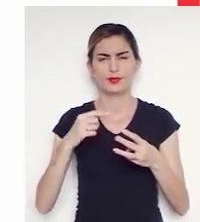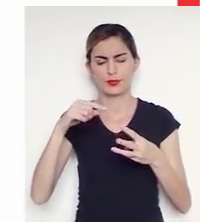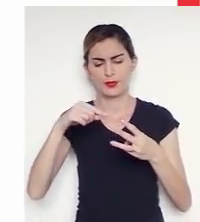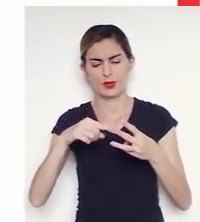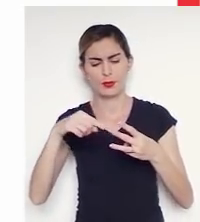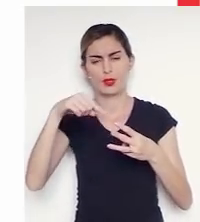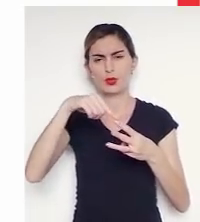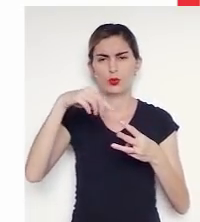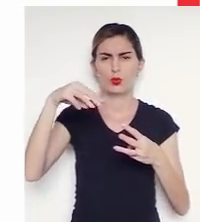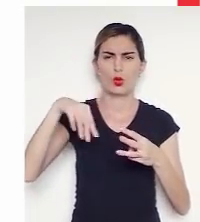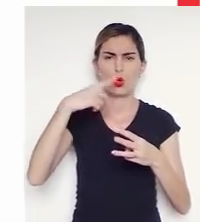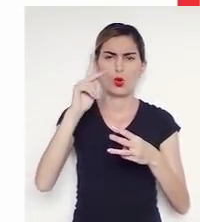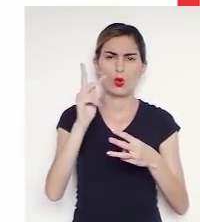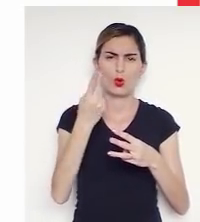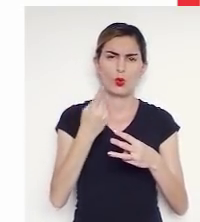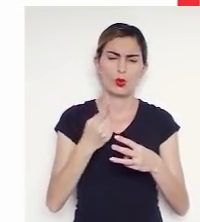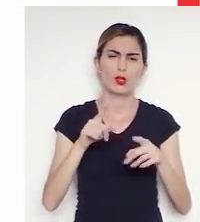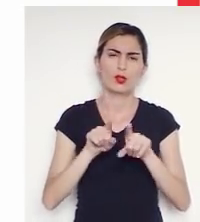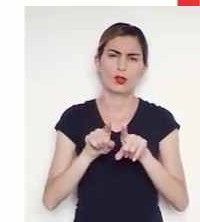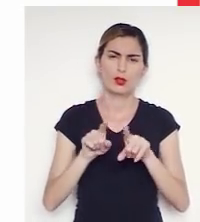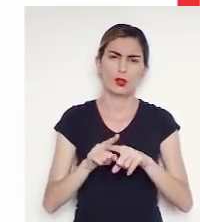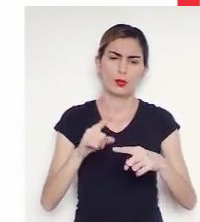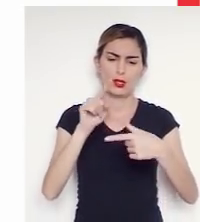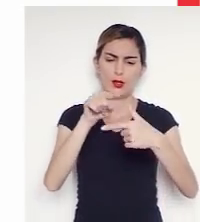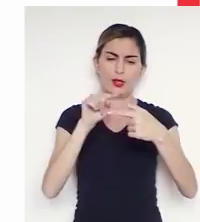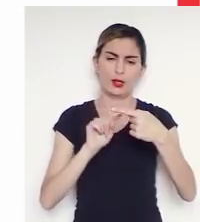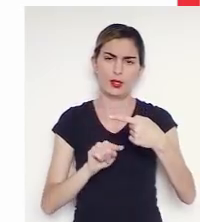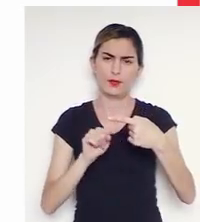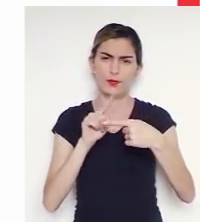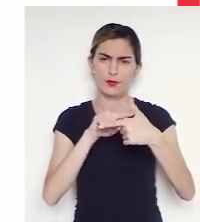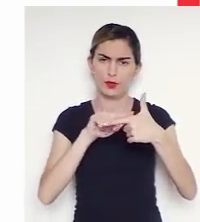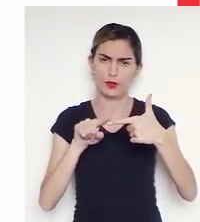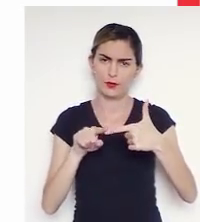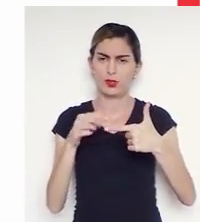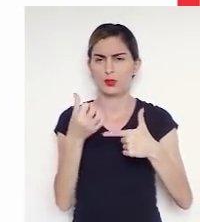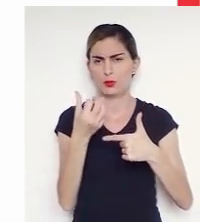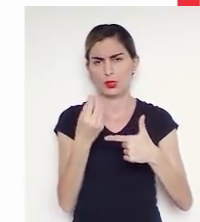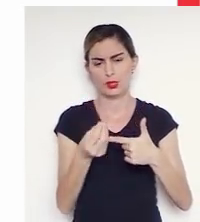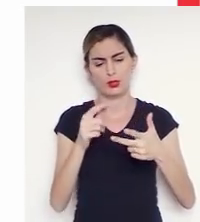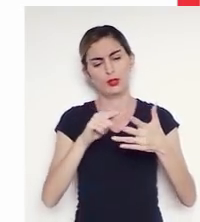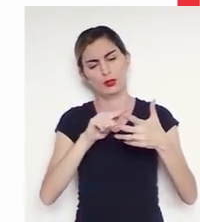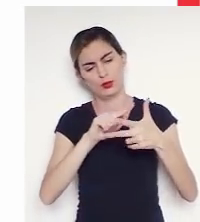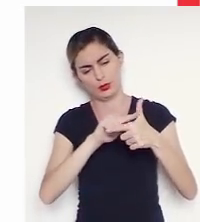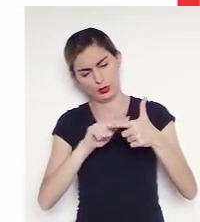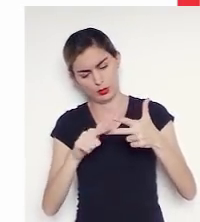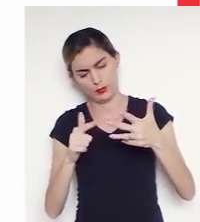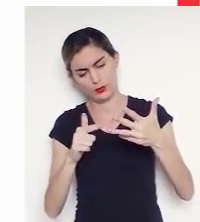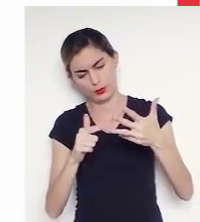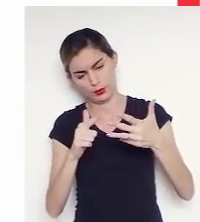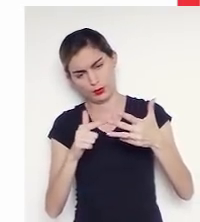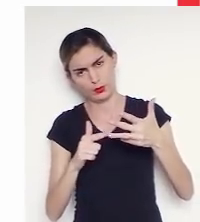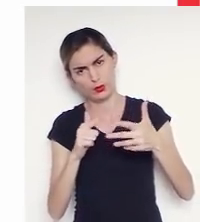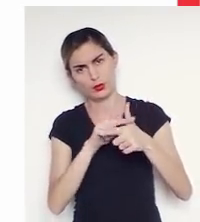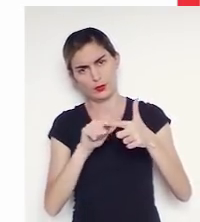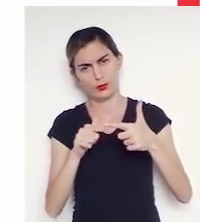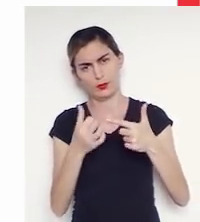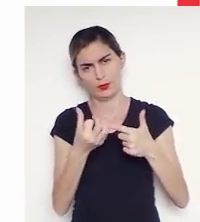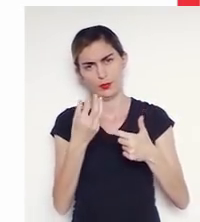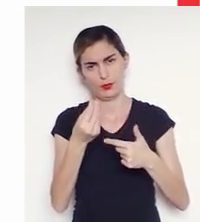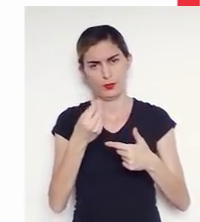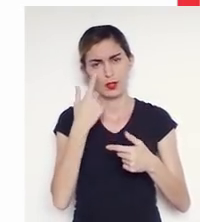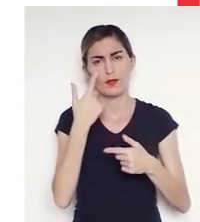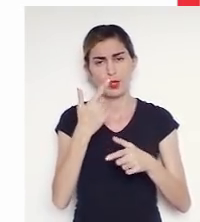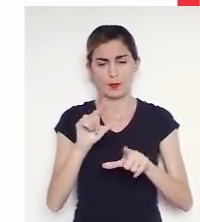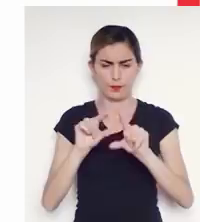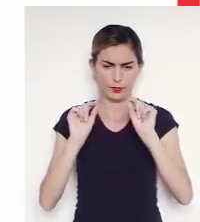de minuto para hora, nós também dividimos por 60. Então, eu separei um link que aparece aí na sua tela. Você